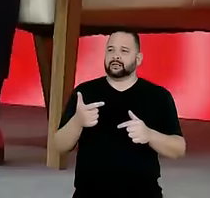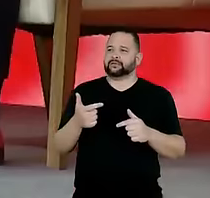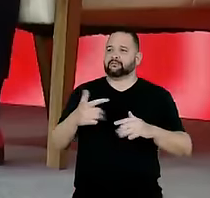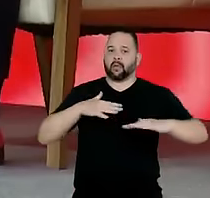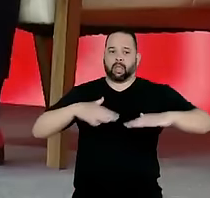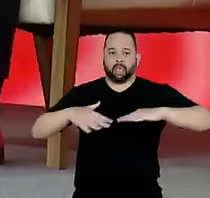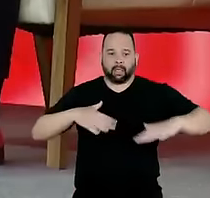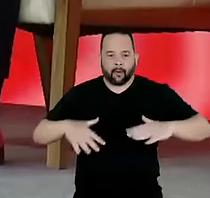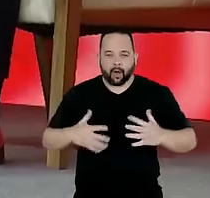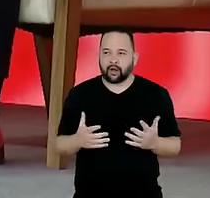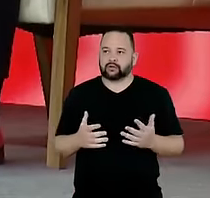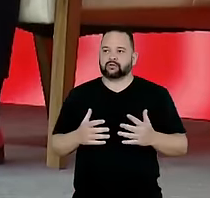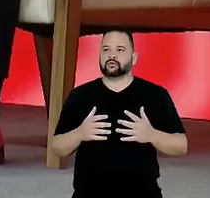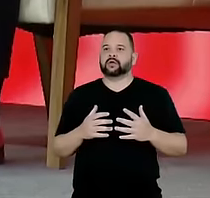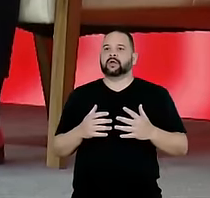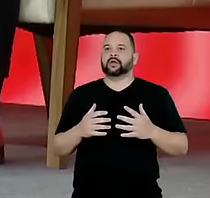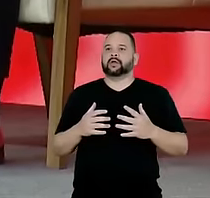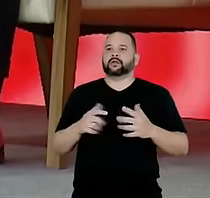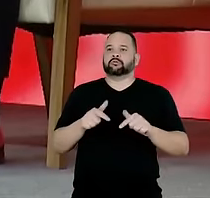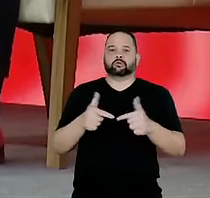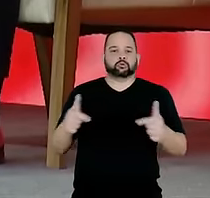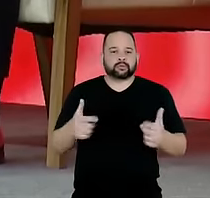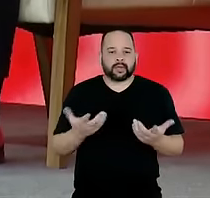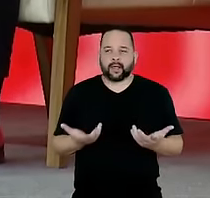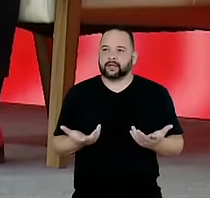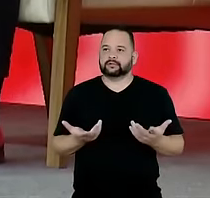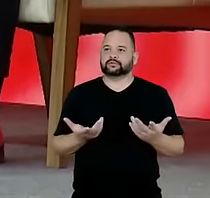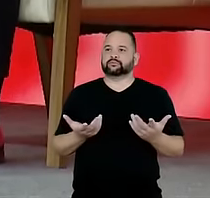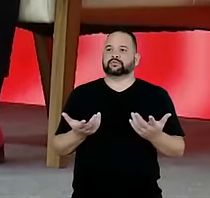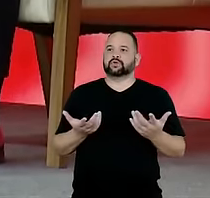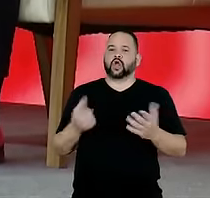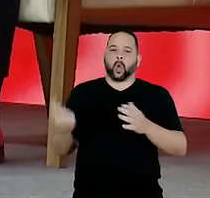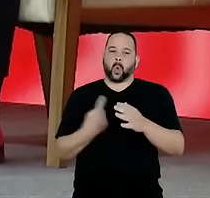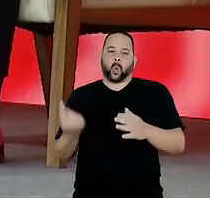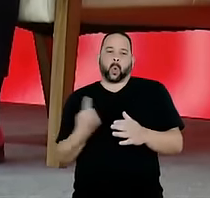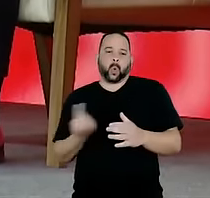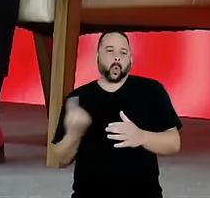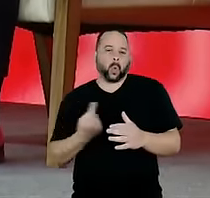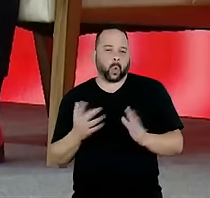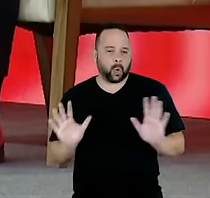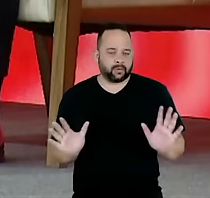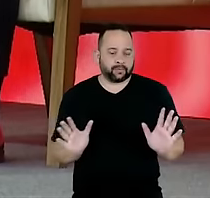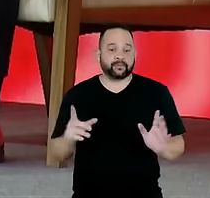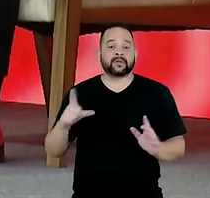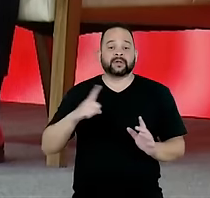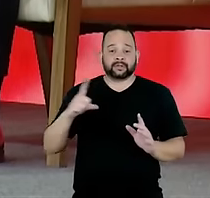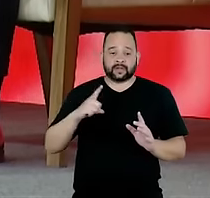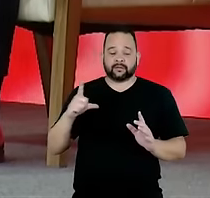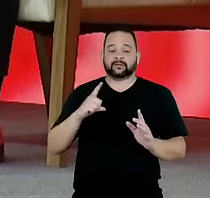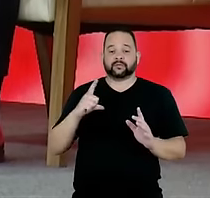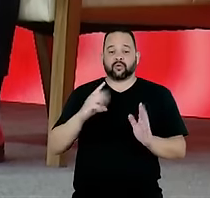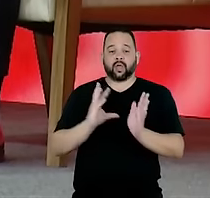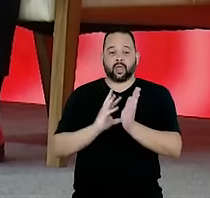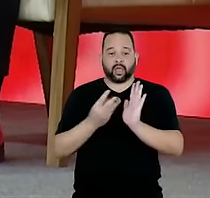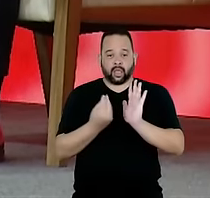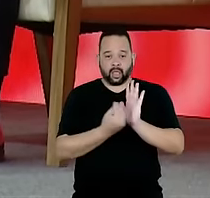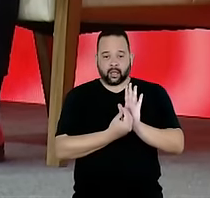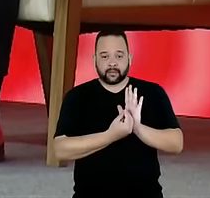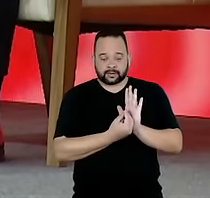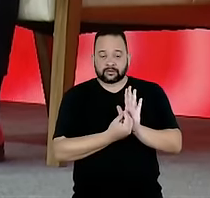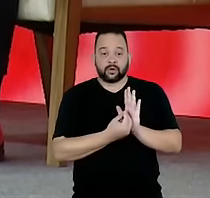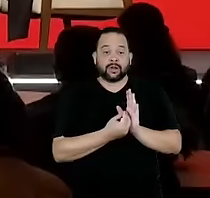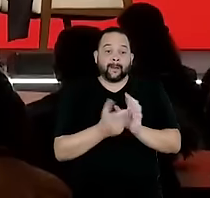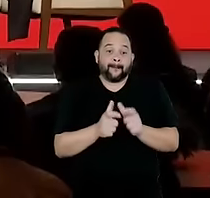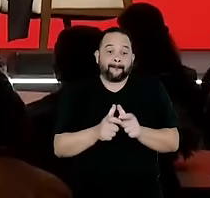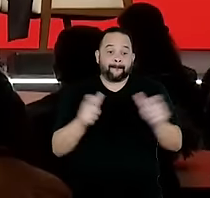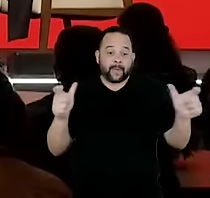cão e ainda tem aí o maior carbo Bank do mundo que é a nossa floresta amazônica Então a gente vai sim aproveitar um momento muito Próspero